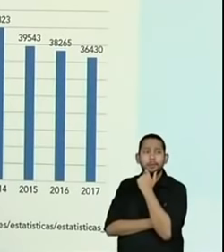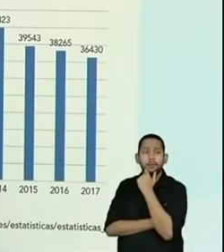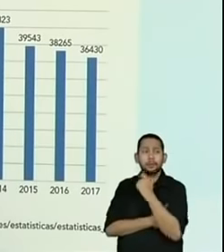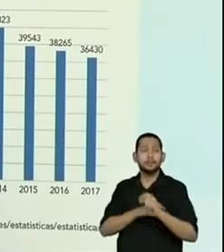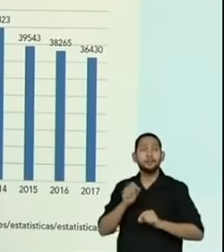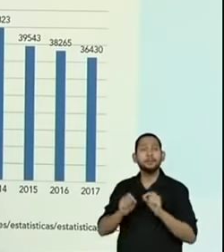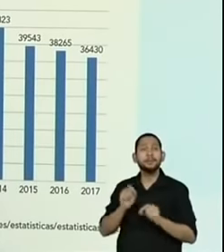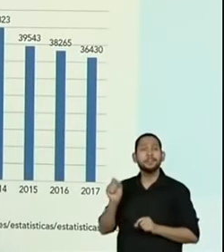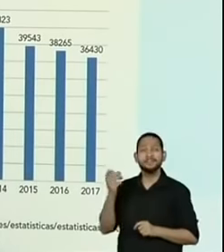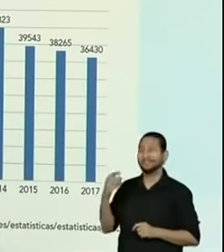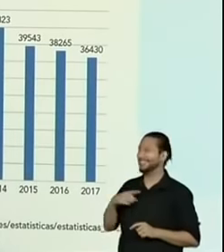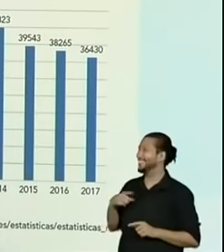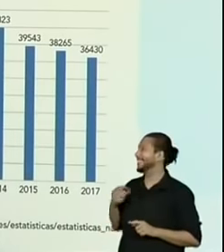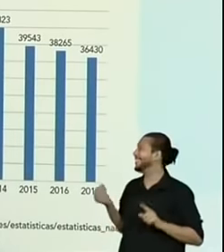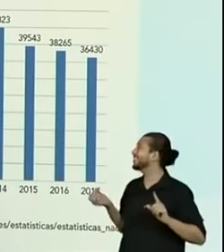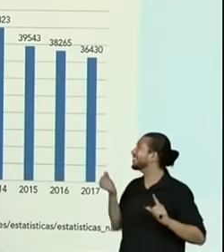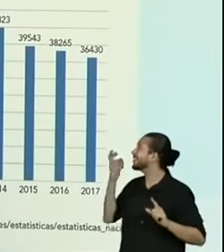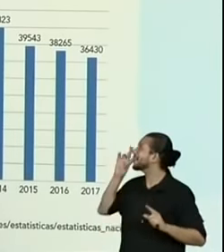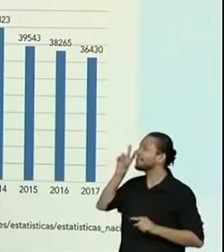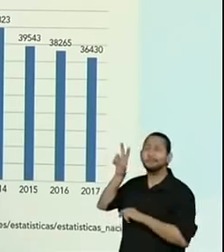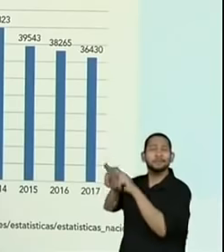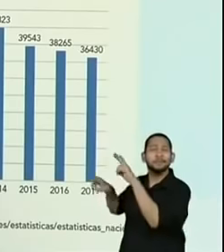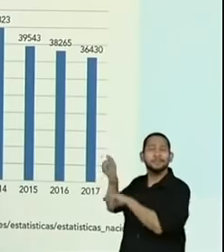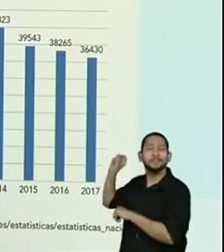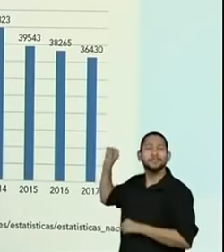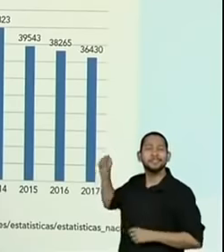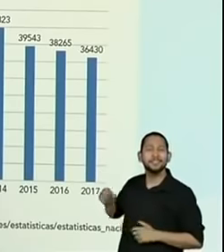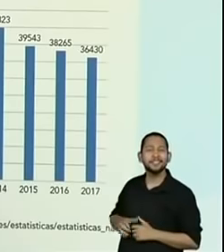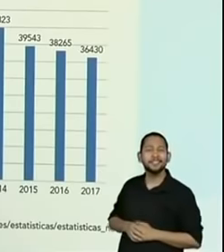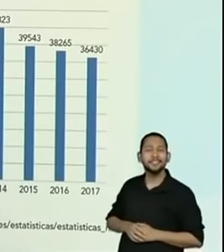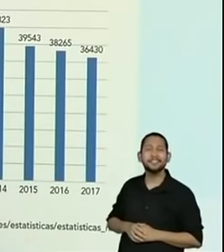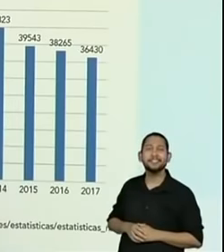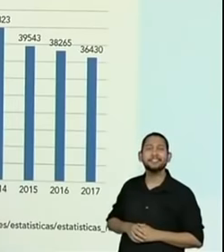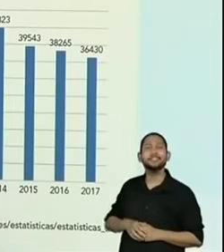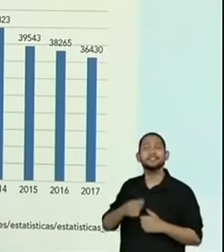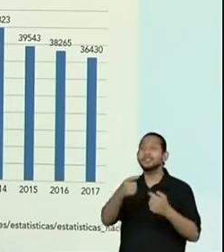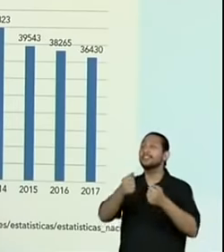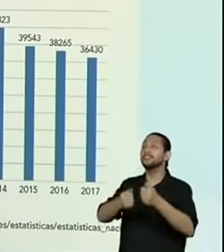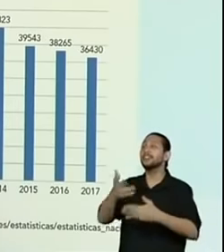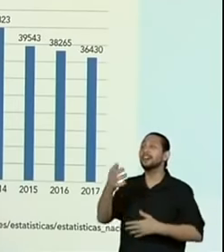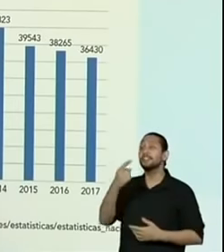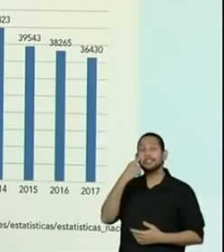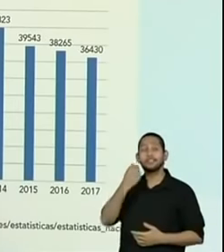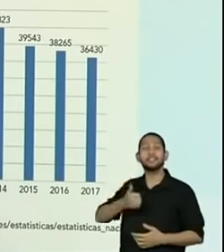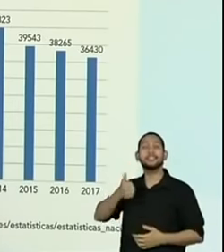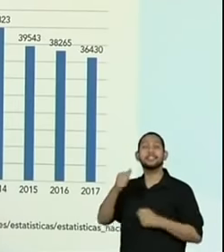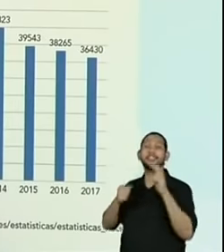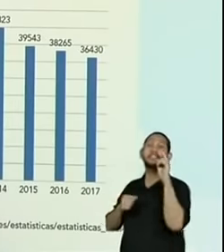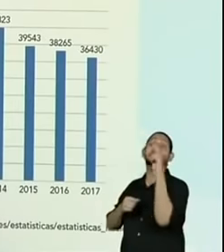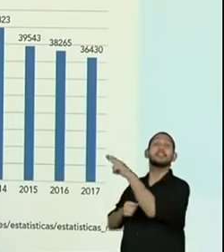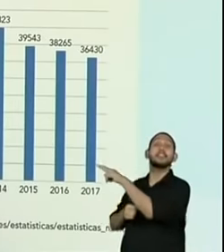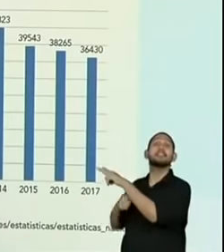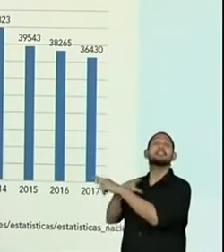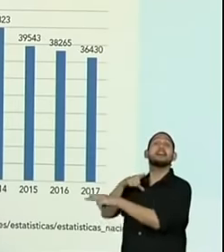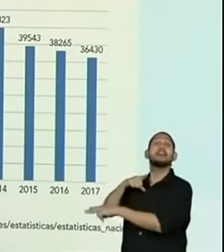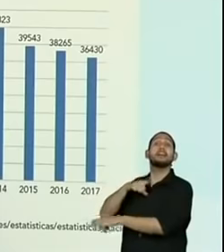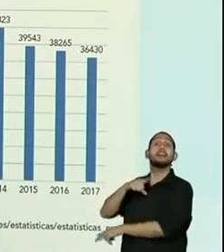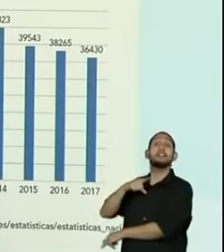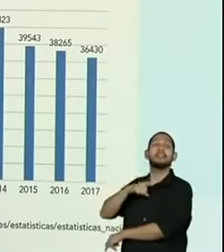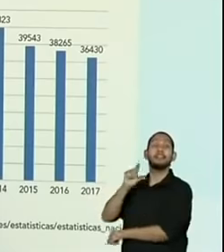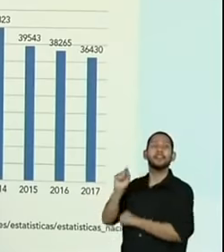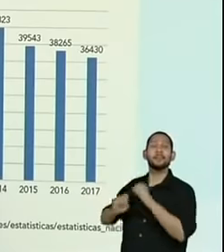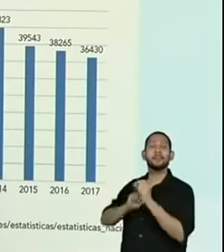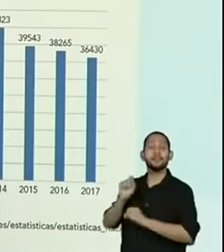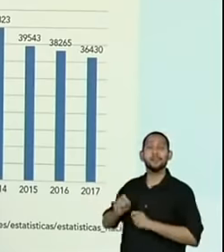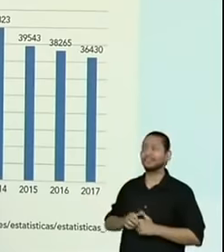que contém nele? O que a gente enxerga nele? Diz para mim aí no chat. Quero ver se vocês estão prestando atenção. Observando